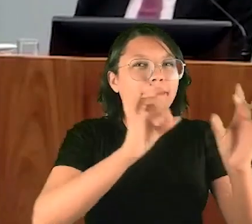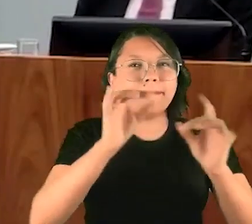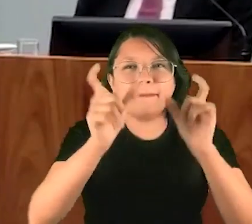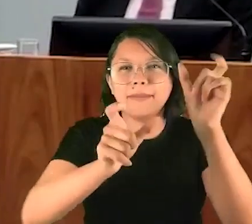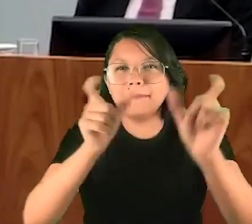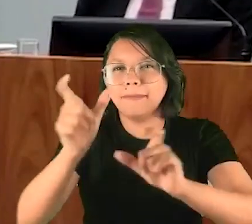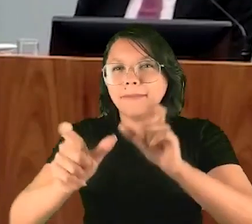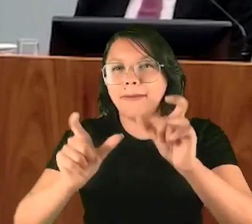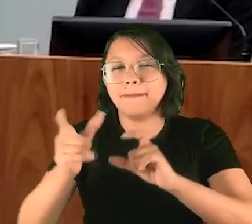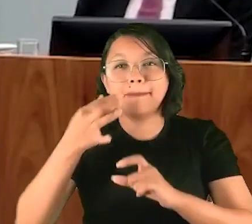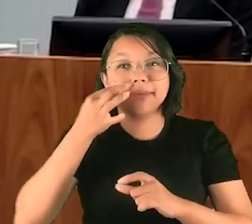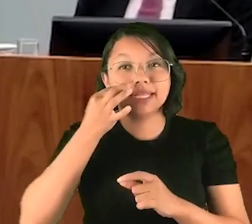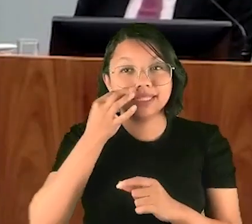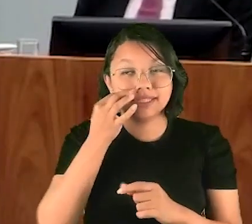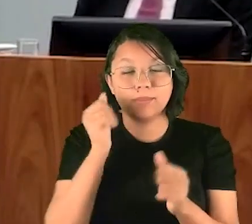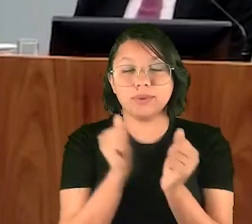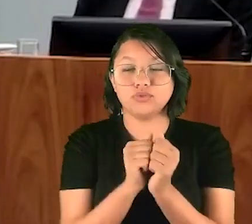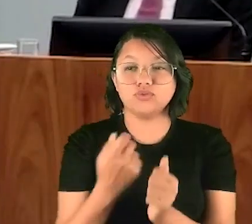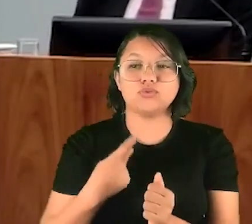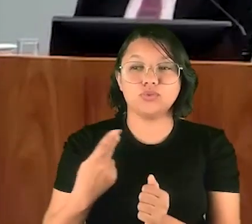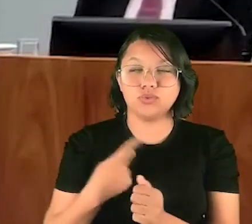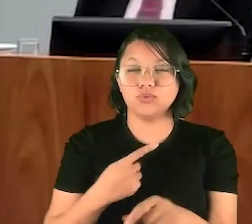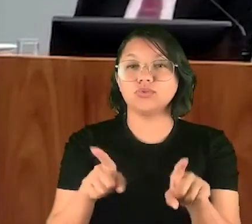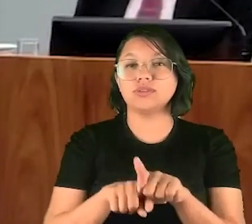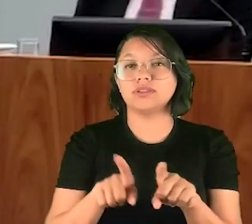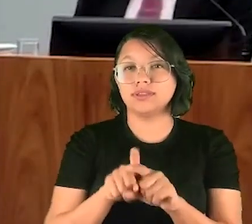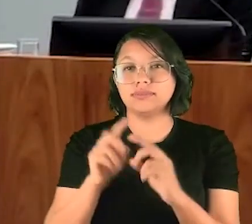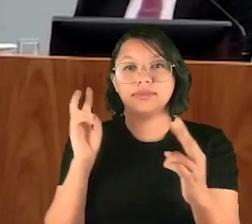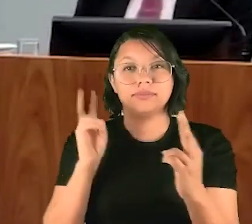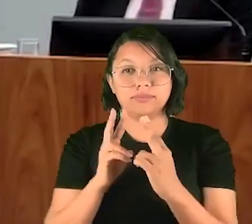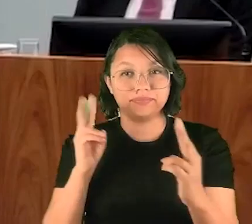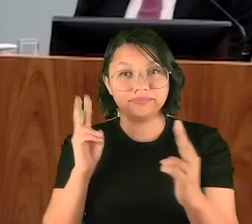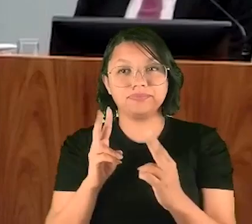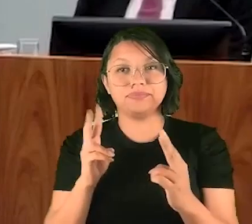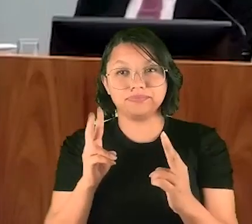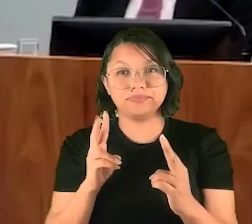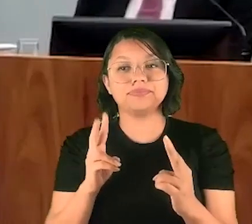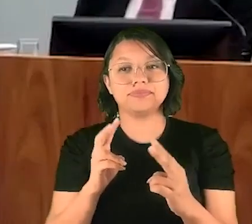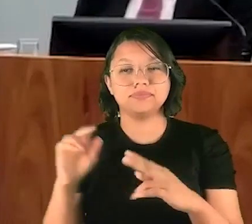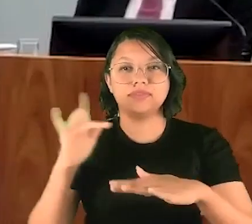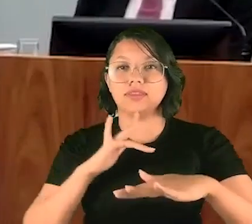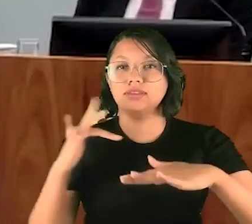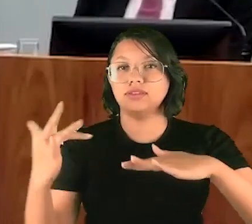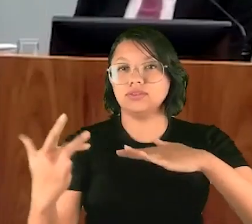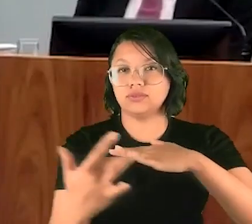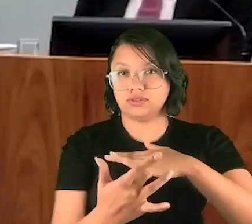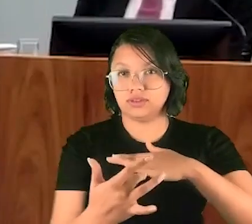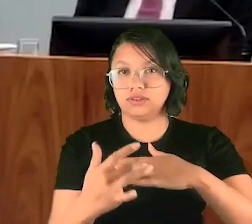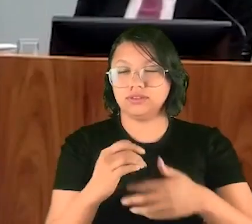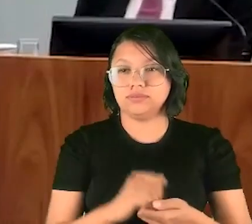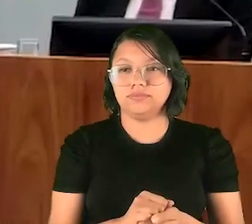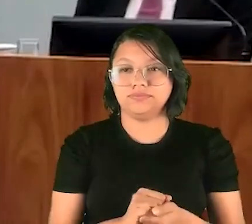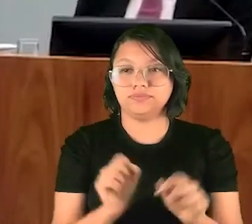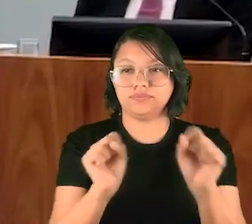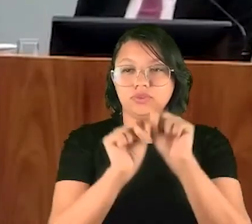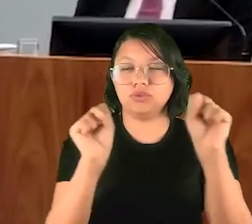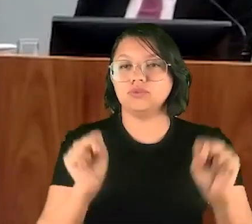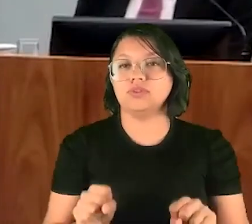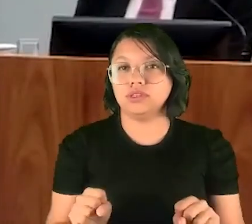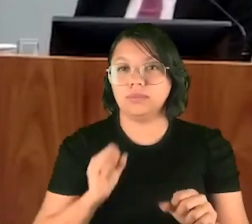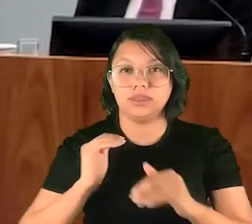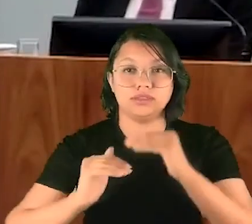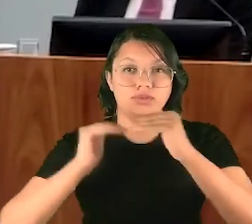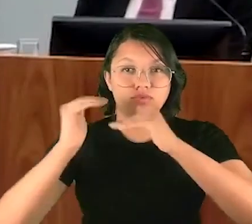essa palestra, agradecendo a presença de todos que estão aqui presencialmente conosco e à distância pelos canais de